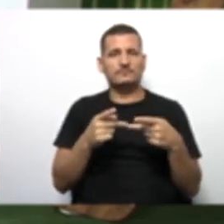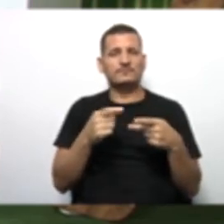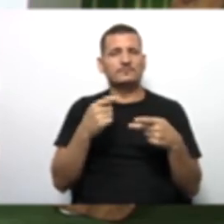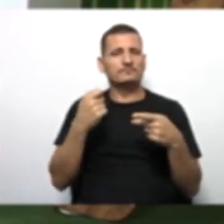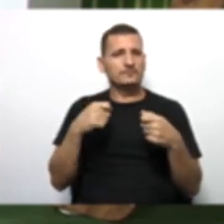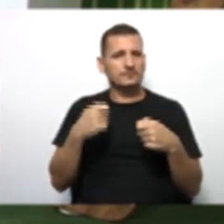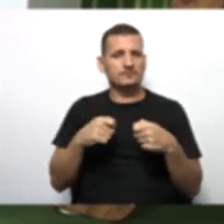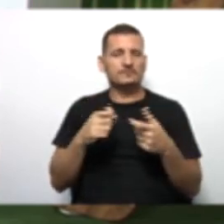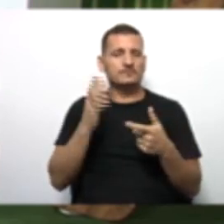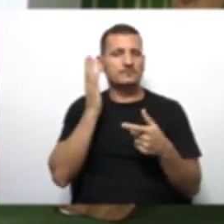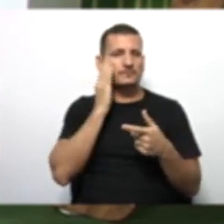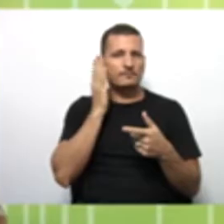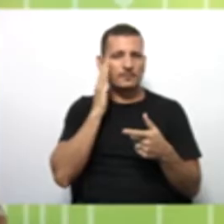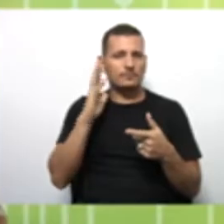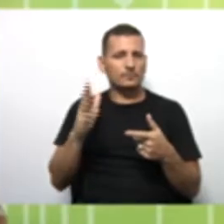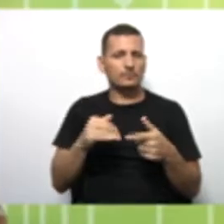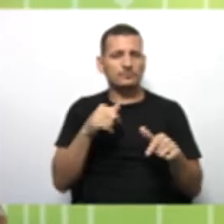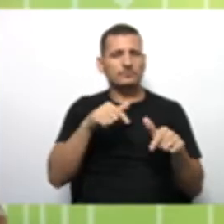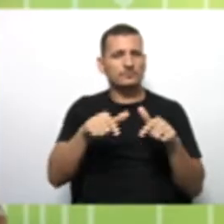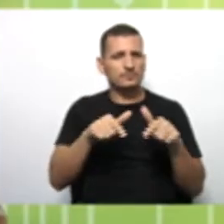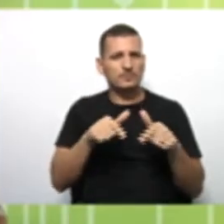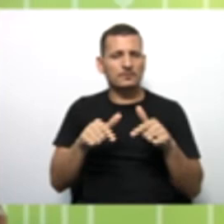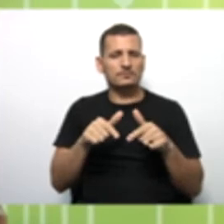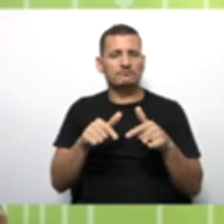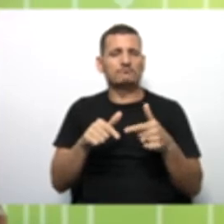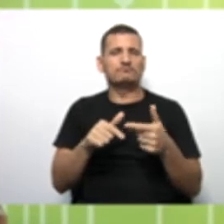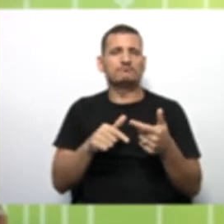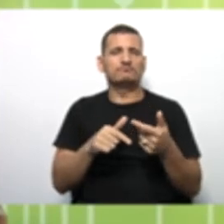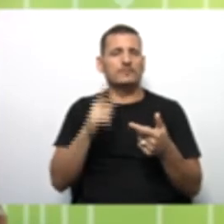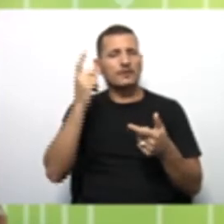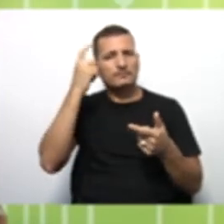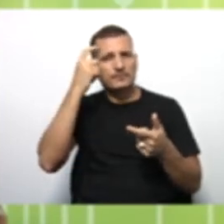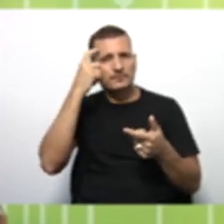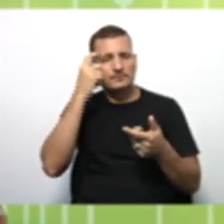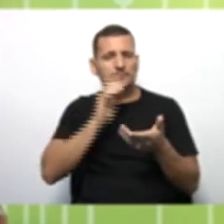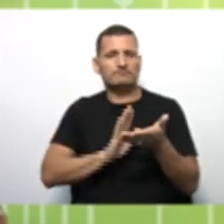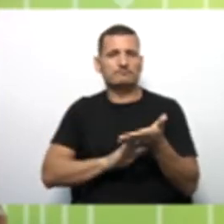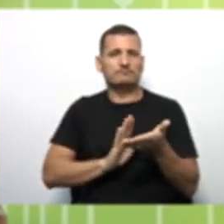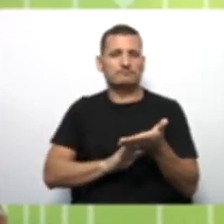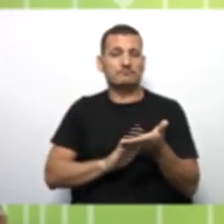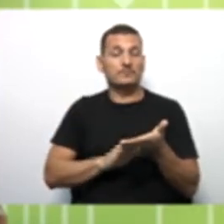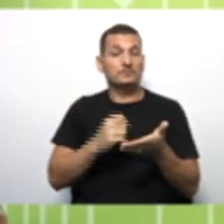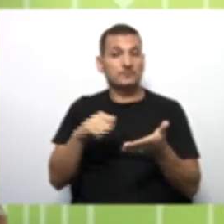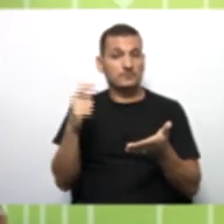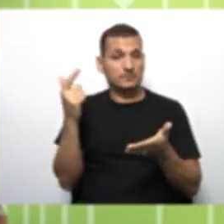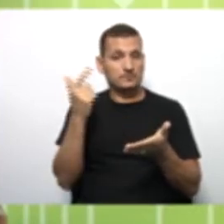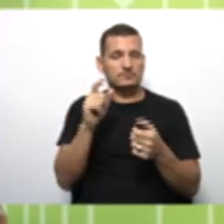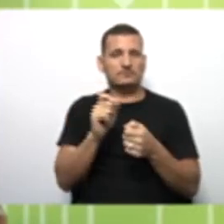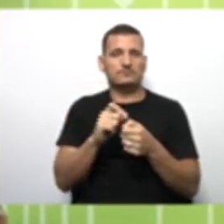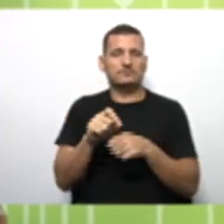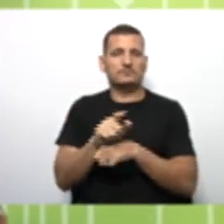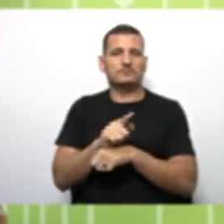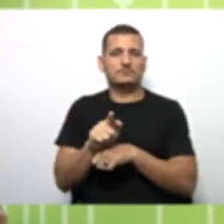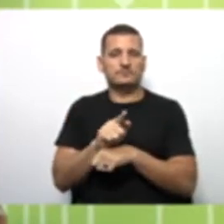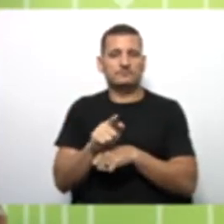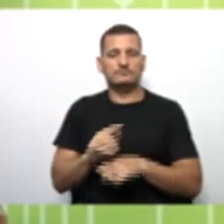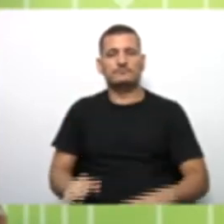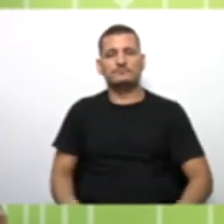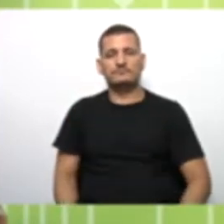que o pessoal tá achando aí, professor? Alunos da Escola Francisca Martendal, a Giane, a Cristina, a Leidiane,